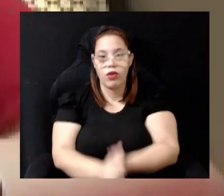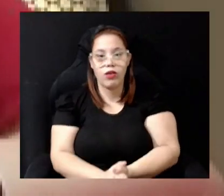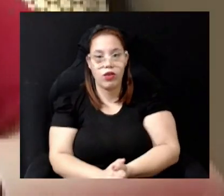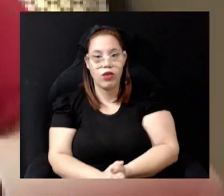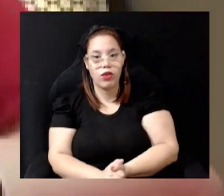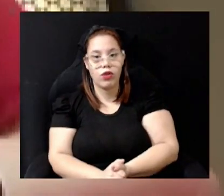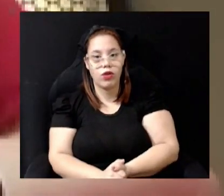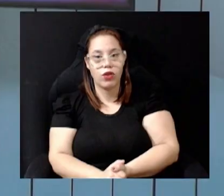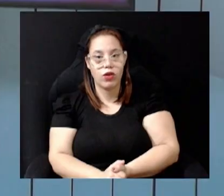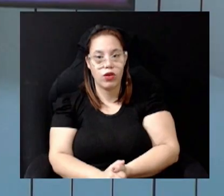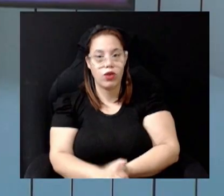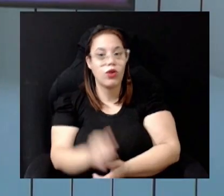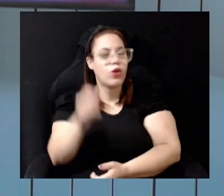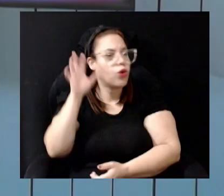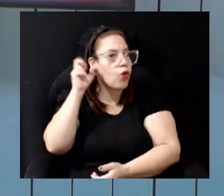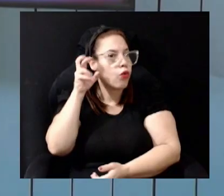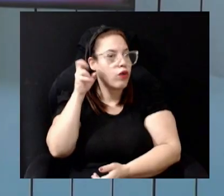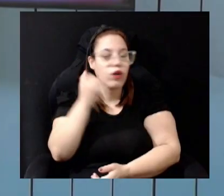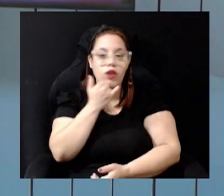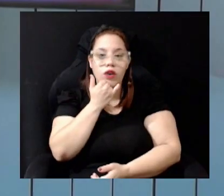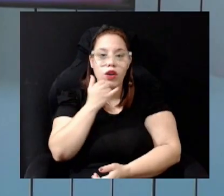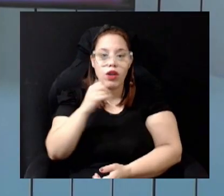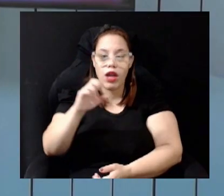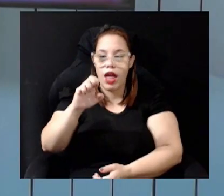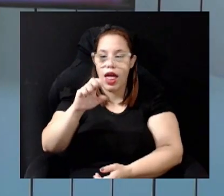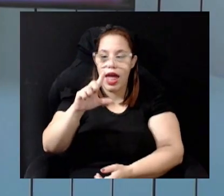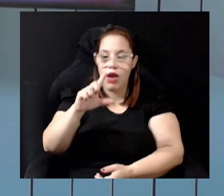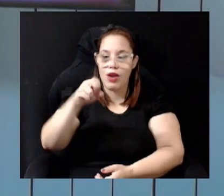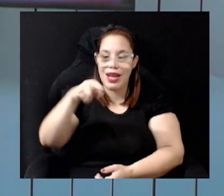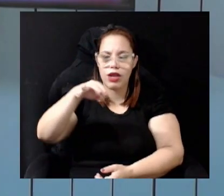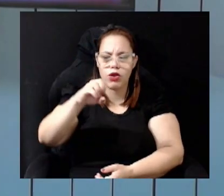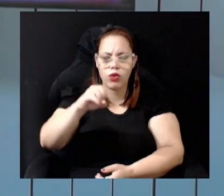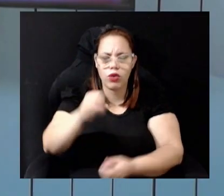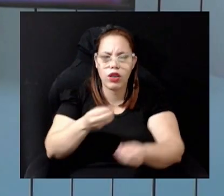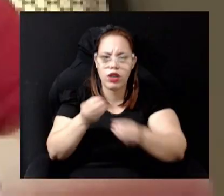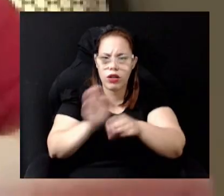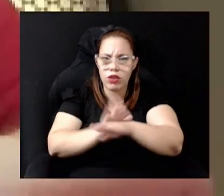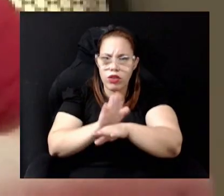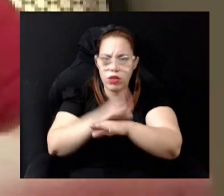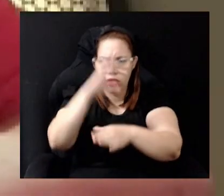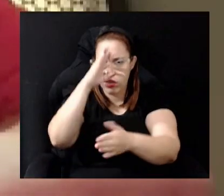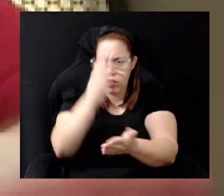Desculpa, não ouvi? O El Niño, ele ajudou nesse sentido, você acredita?